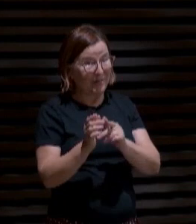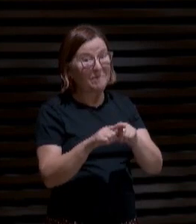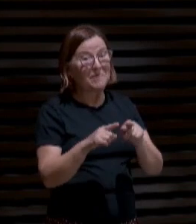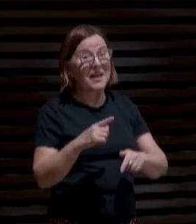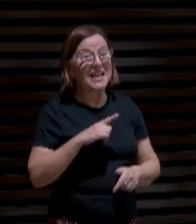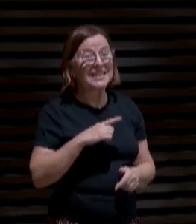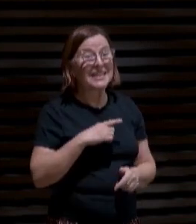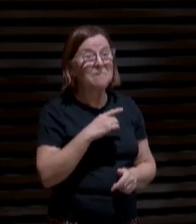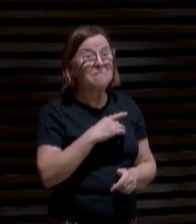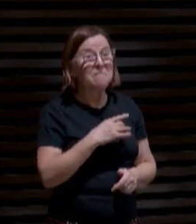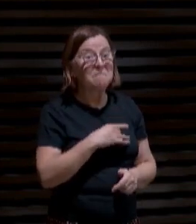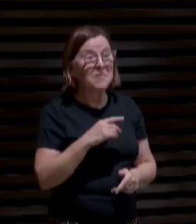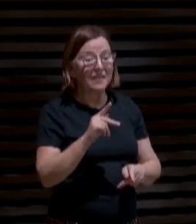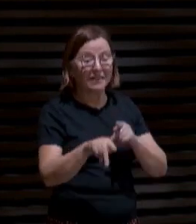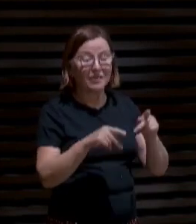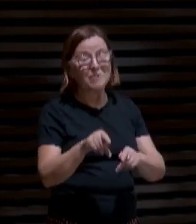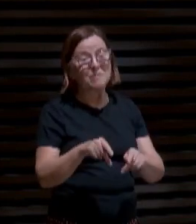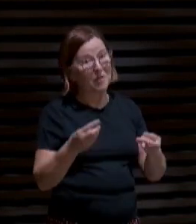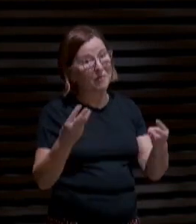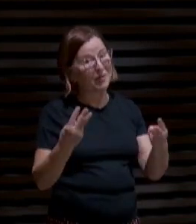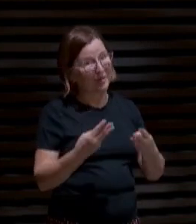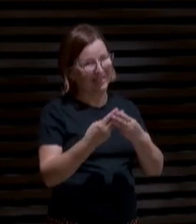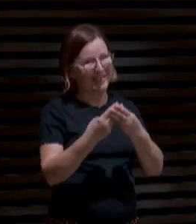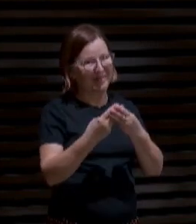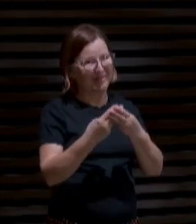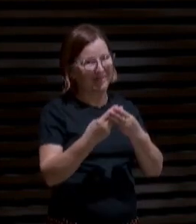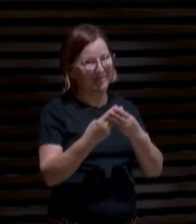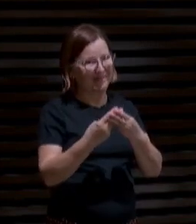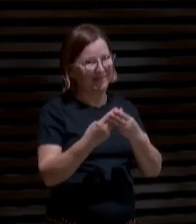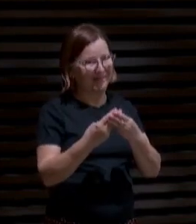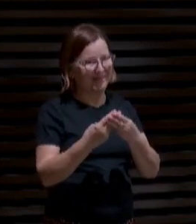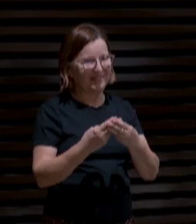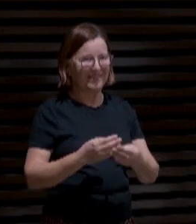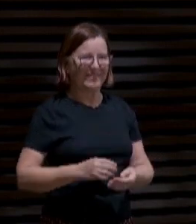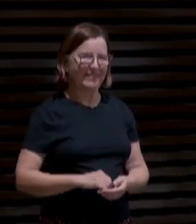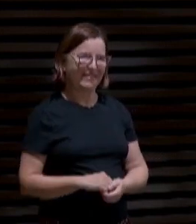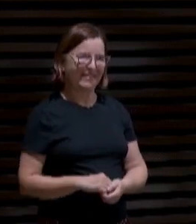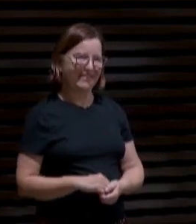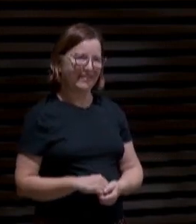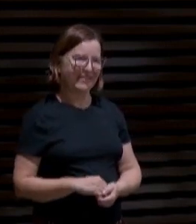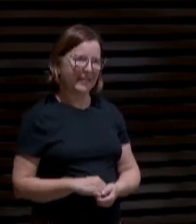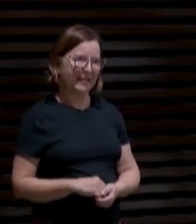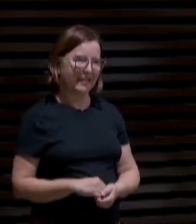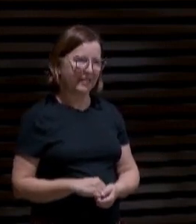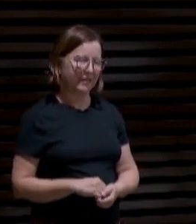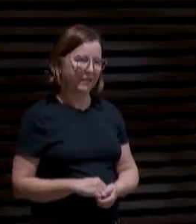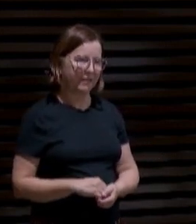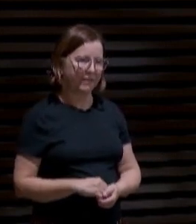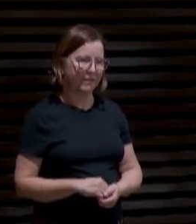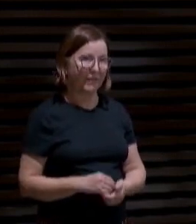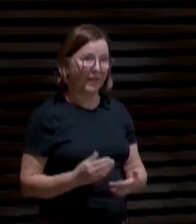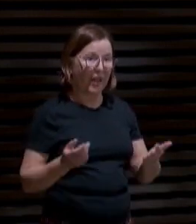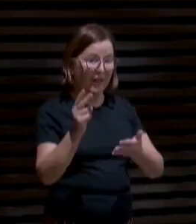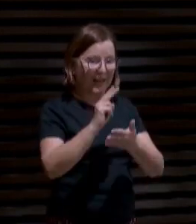desses problemas anteriores que ele teve. Mas vamos dar uma olhada